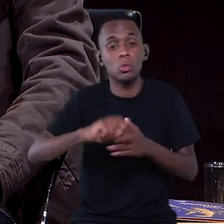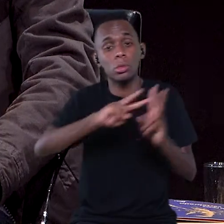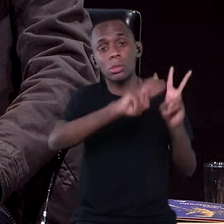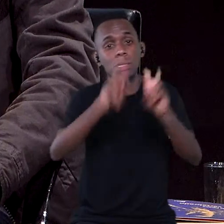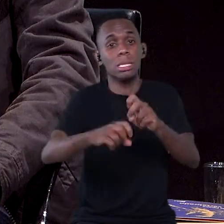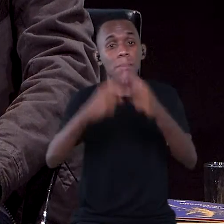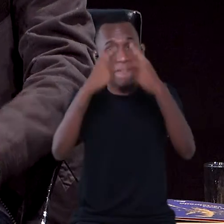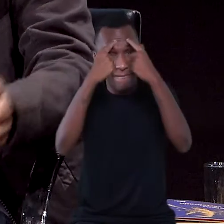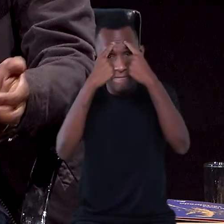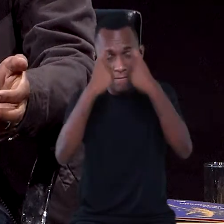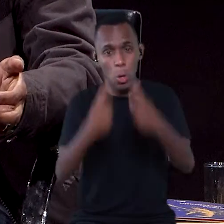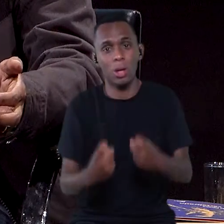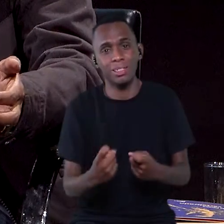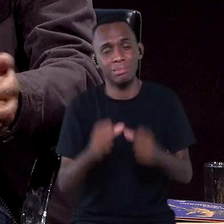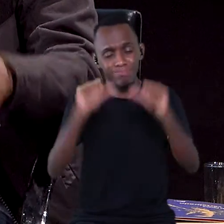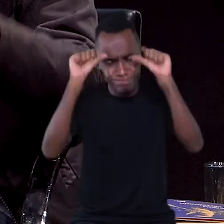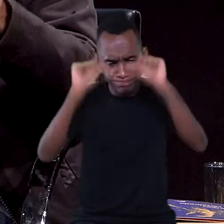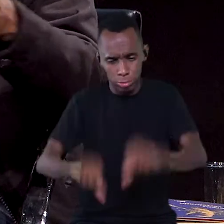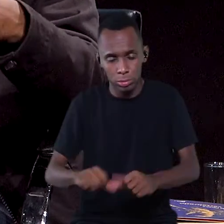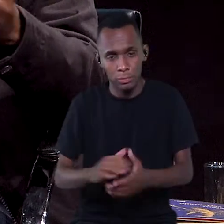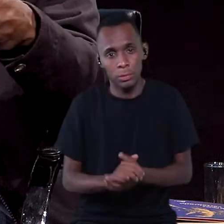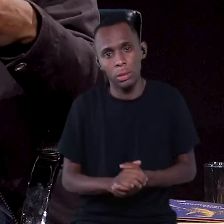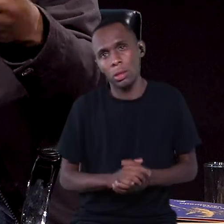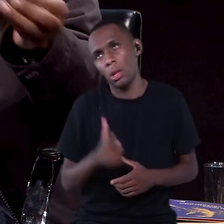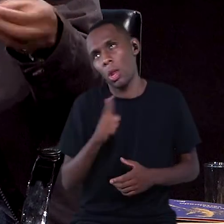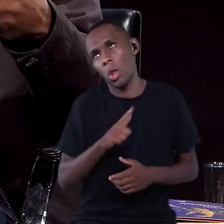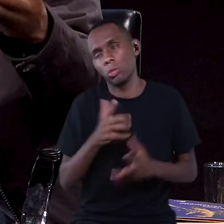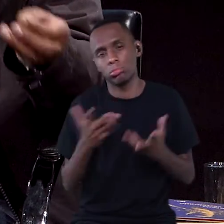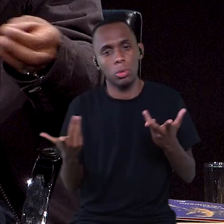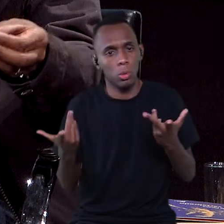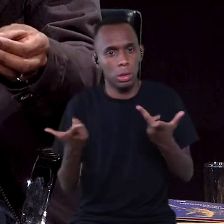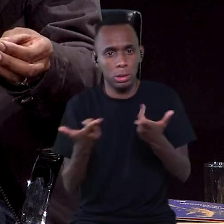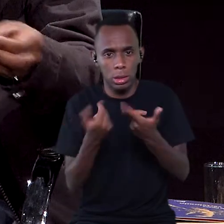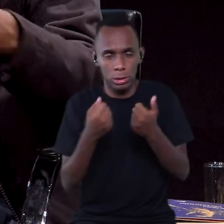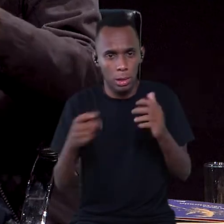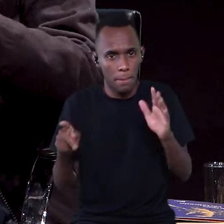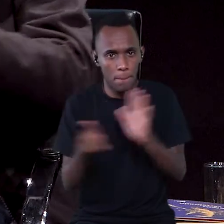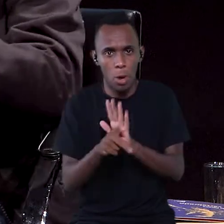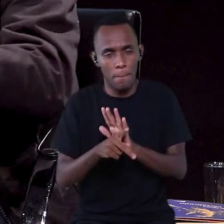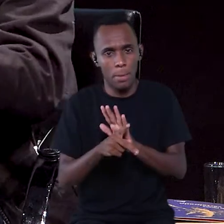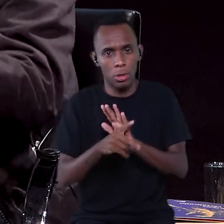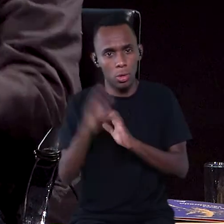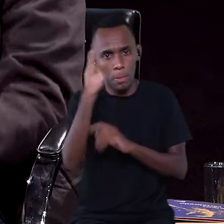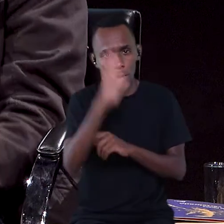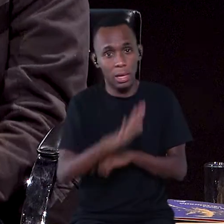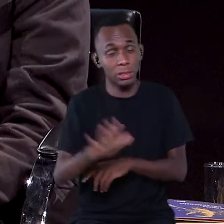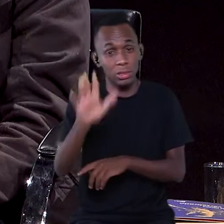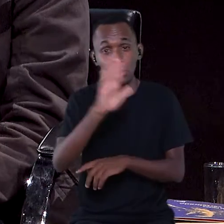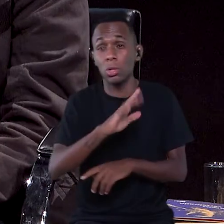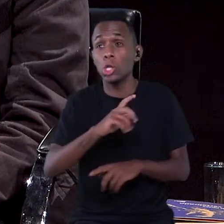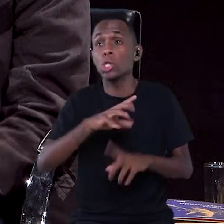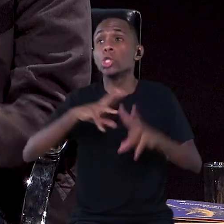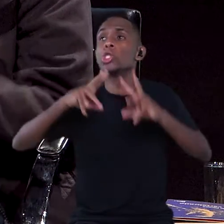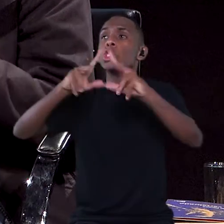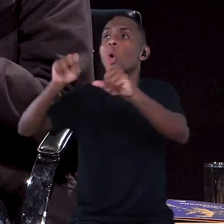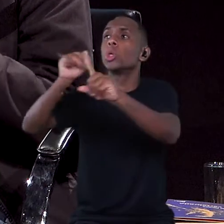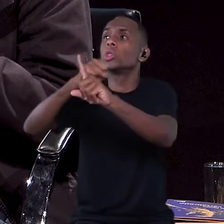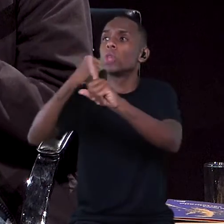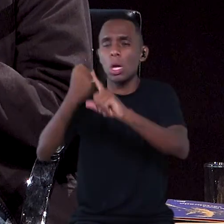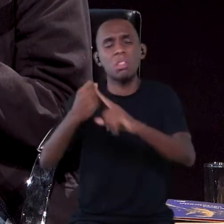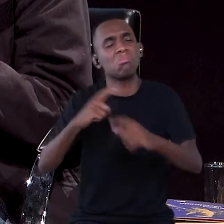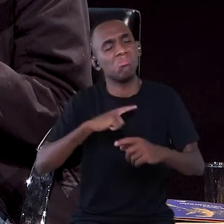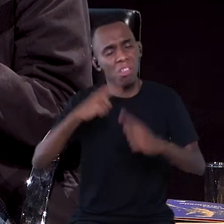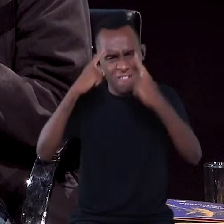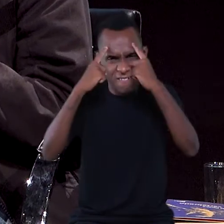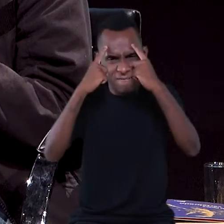crueldade. Claro, não é uma qualidade específica da sociedade brasileira, né? Se a gente olhar as sociedades humanas de um modo geral, a crueldade